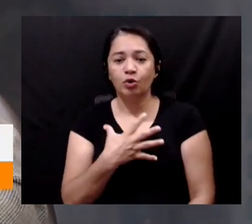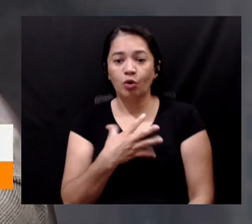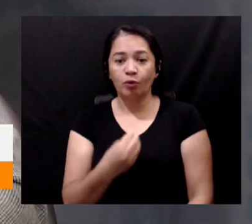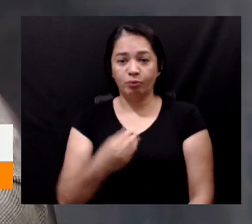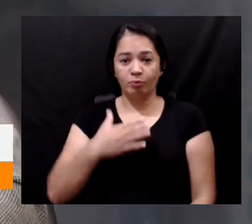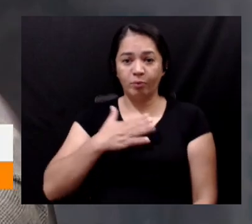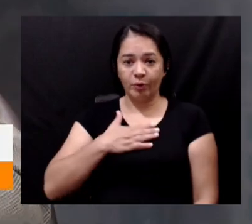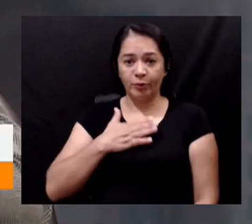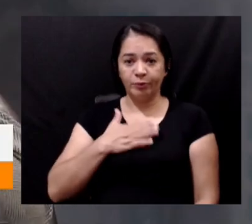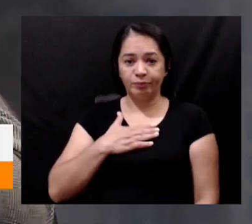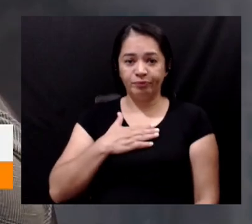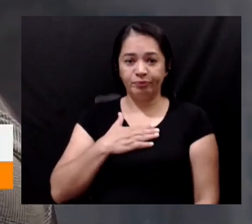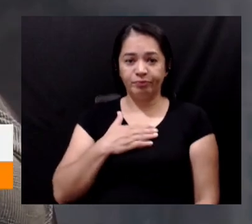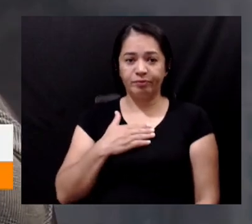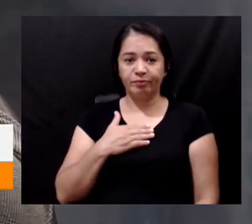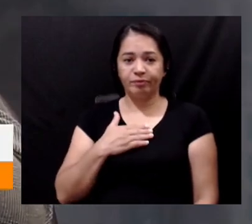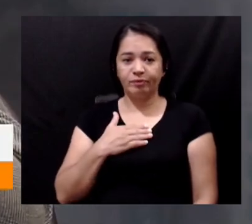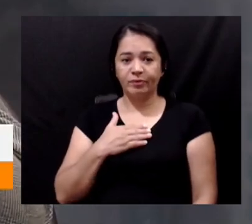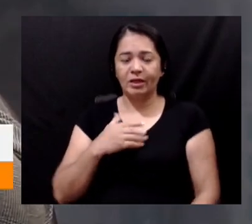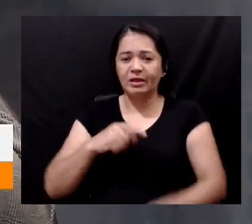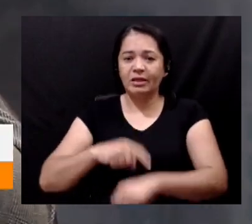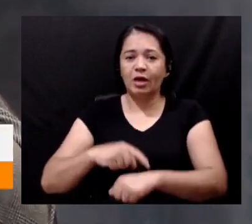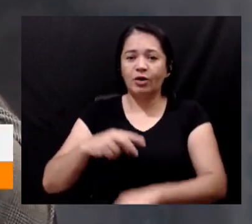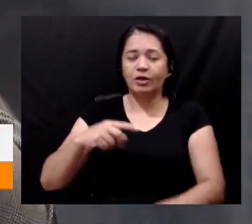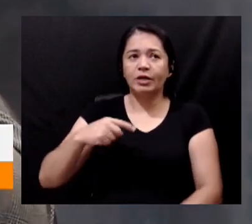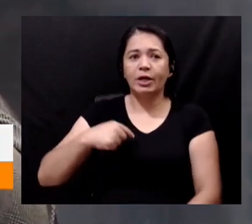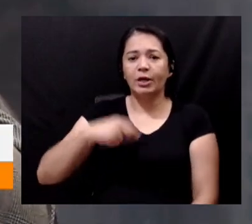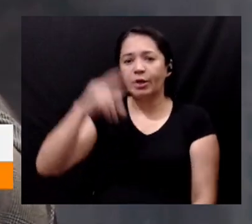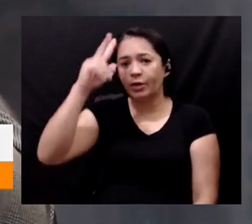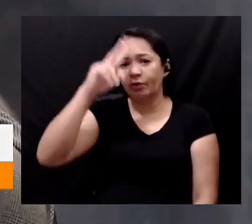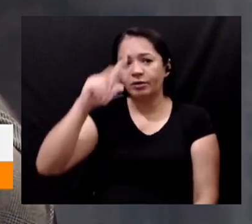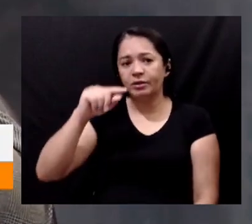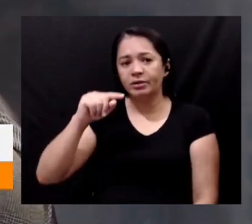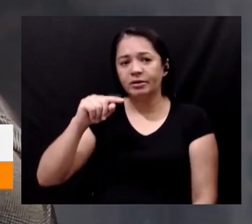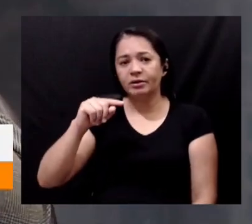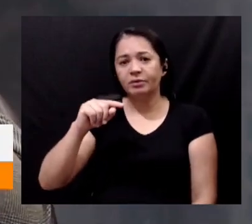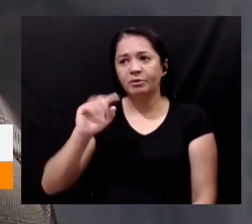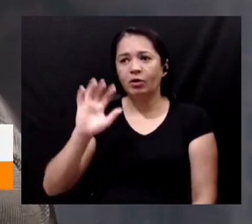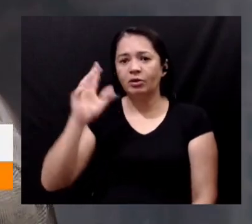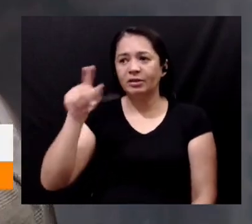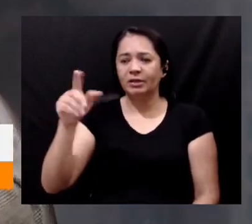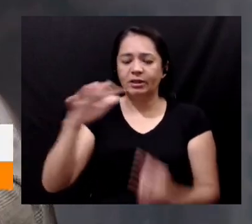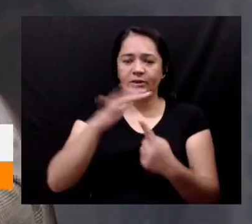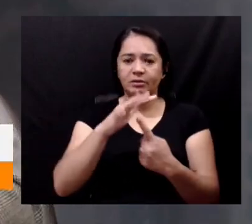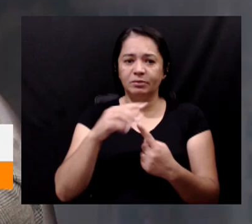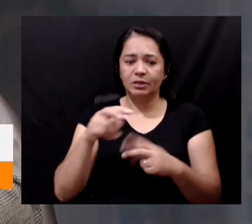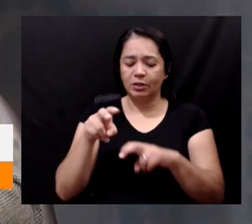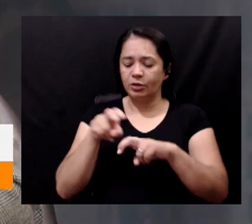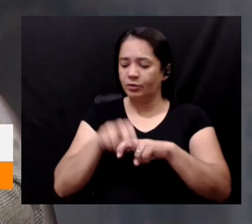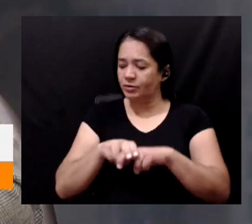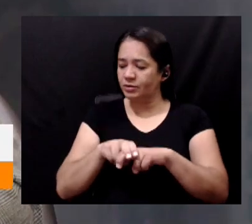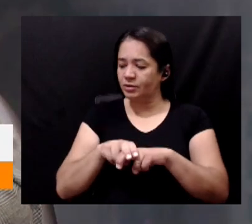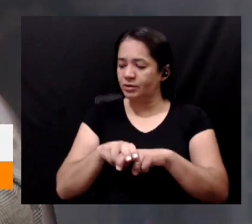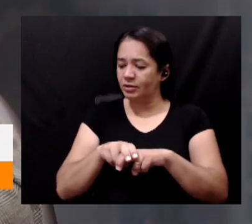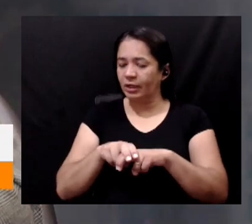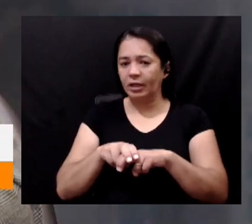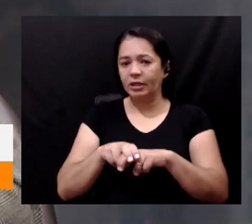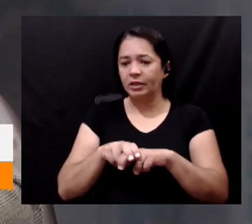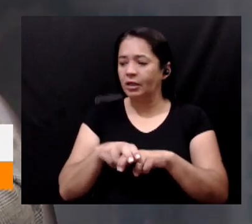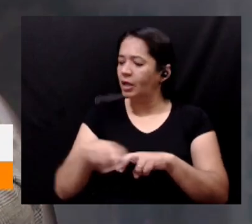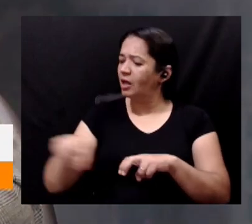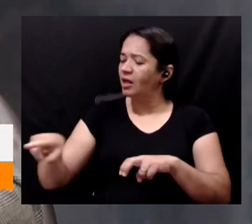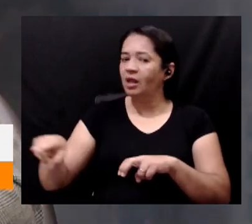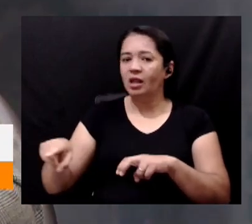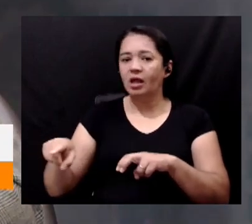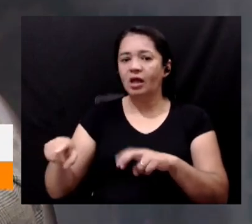hora eu me lembrei de uma cena que eu vi uma vez na pracinha, aham. que eu estava sentada, do lado tinha um casal, e eles estavam com uma criança